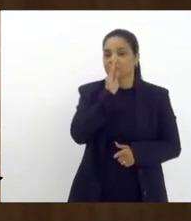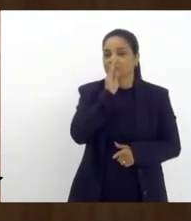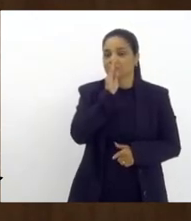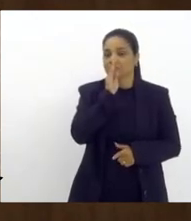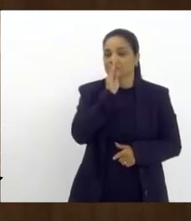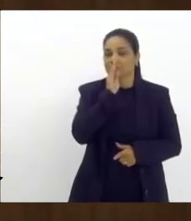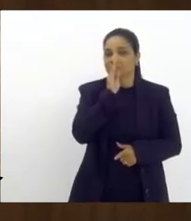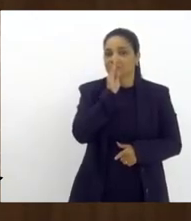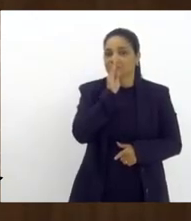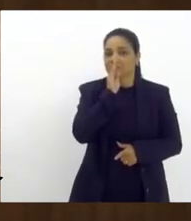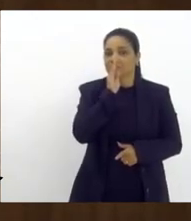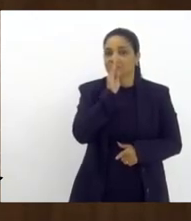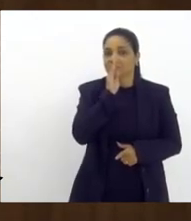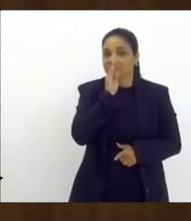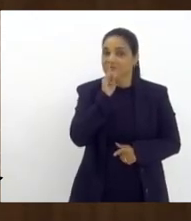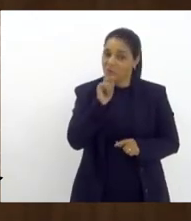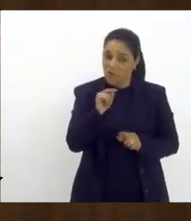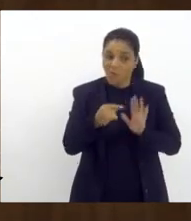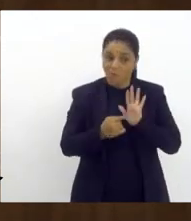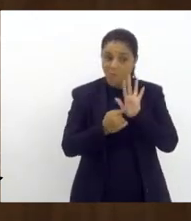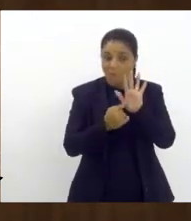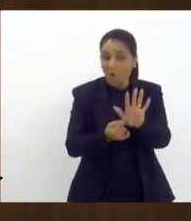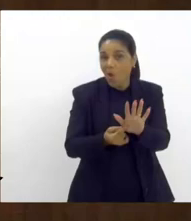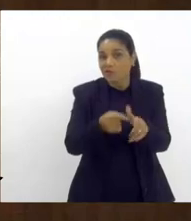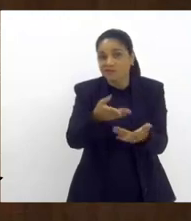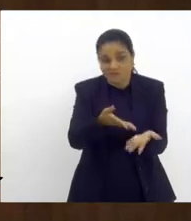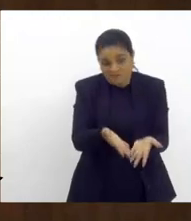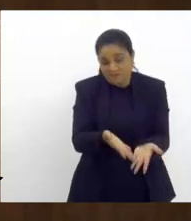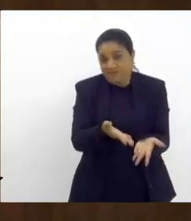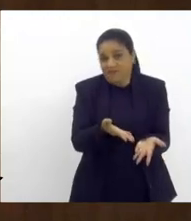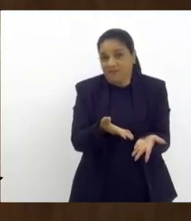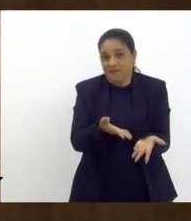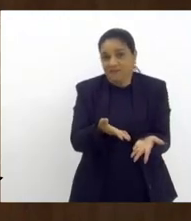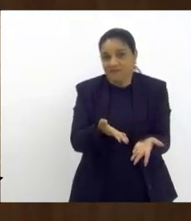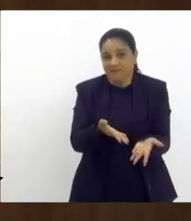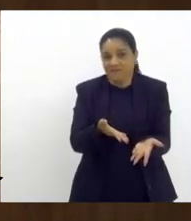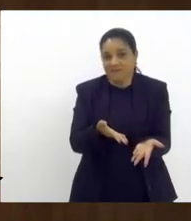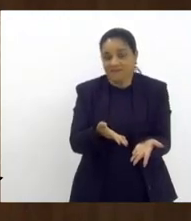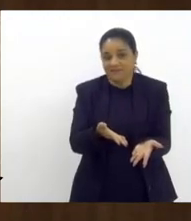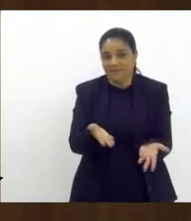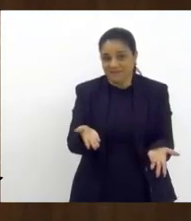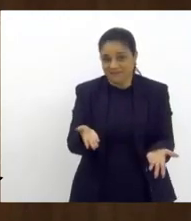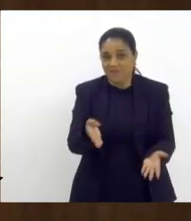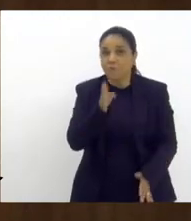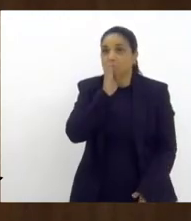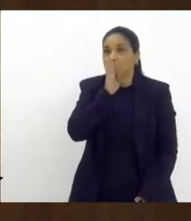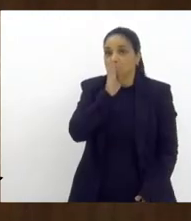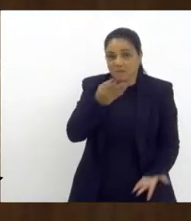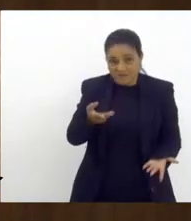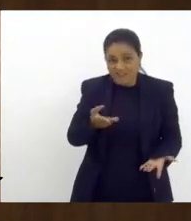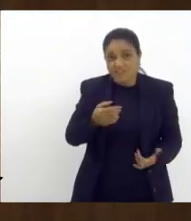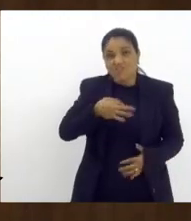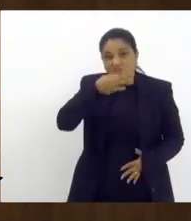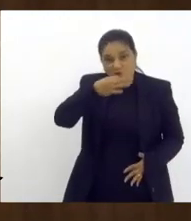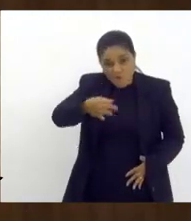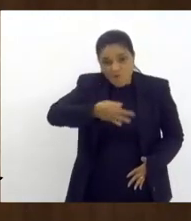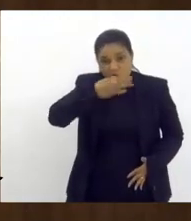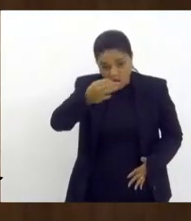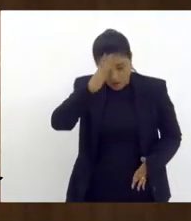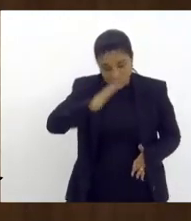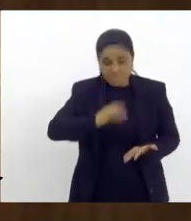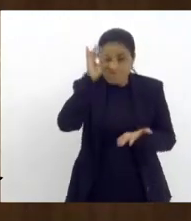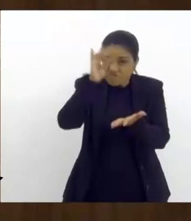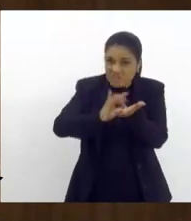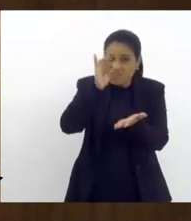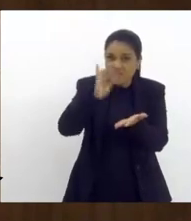contra fatos os argumentos iniciam e digo mais é ir verídico